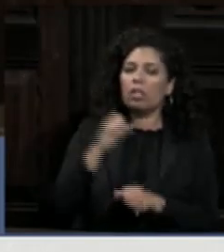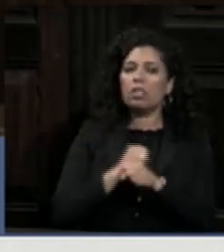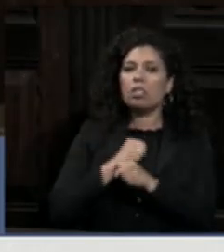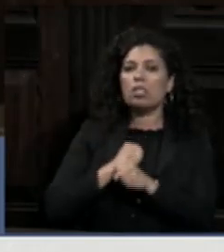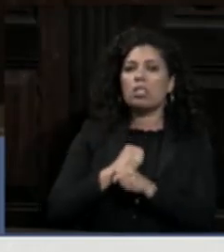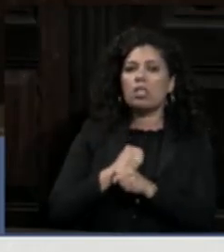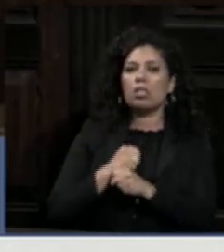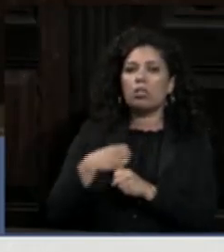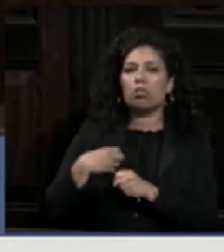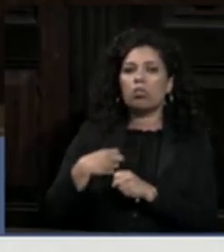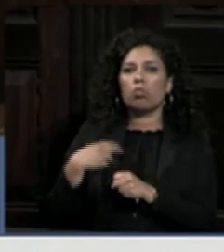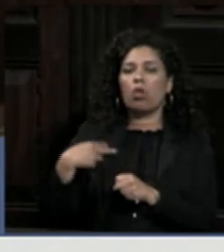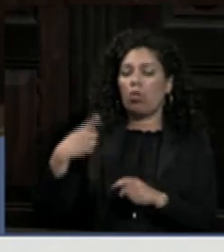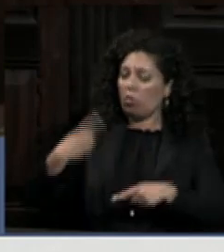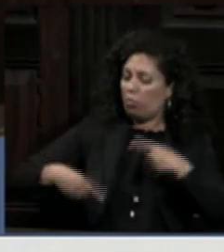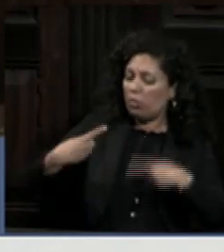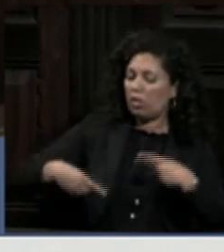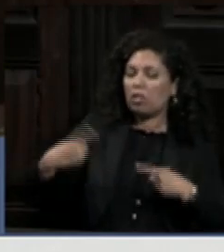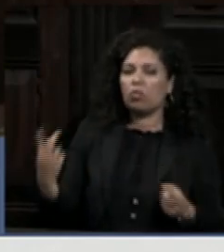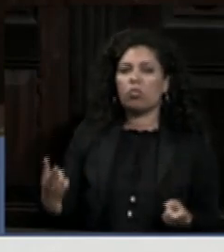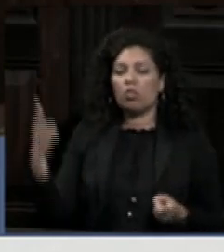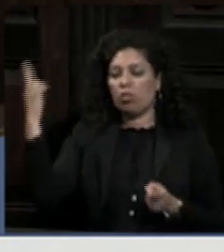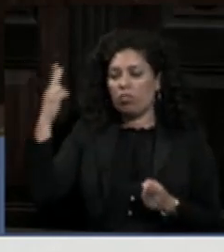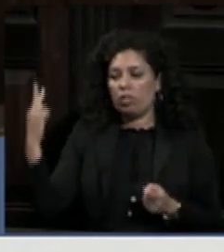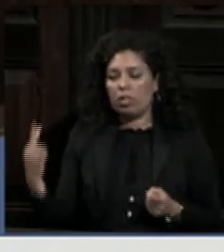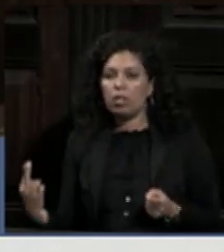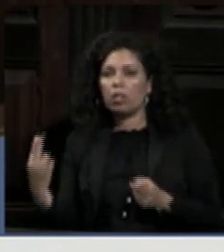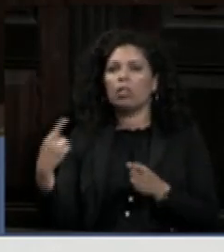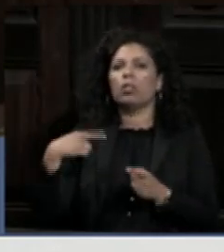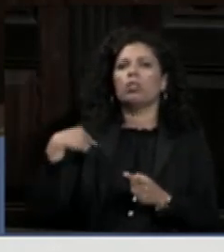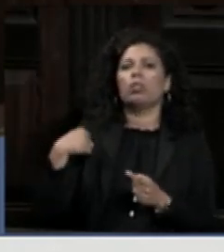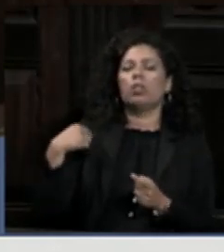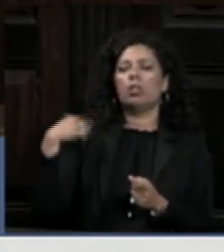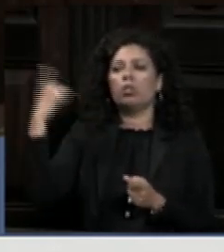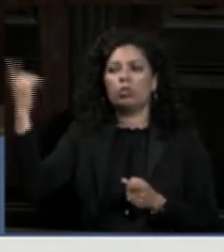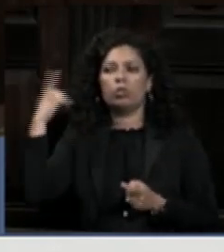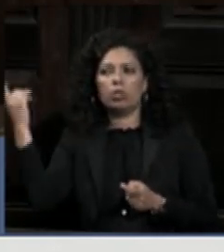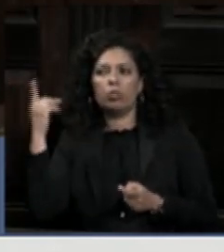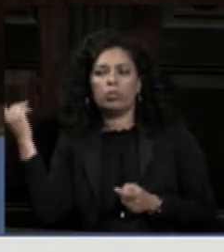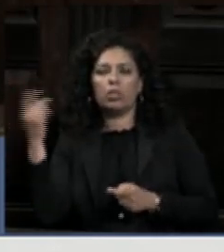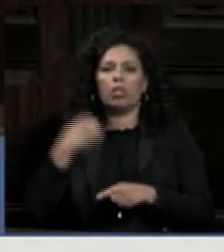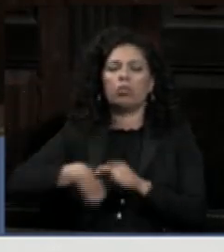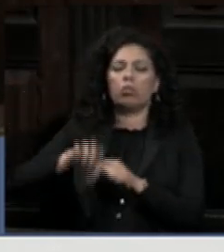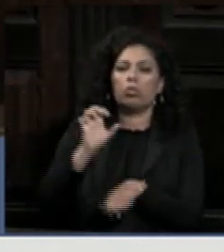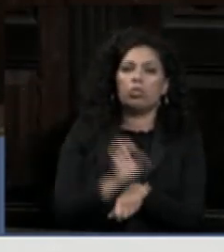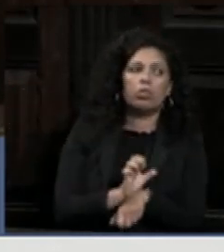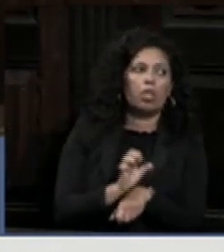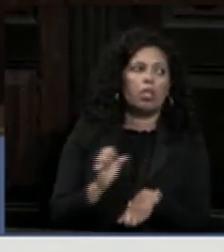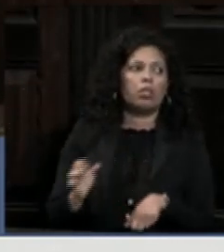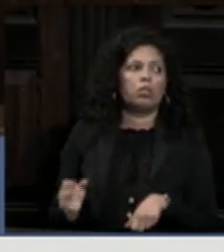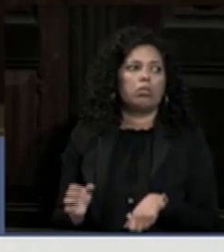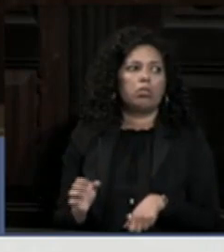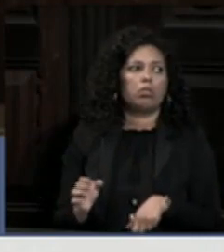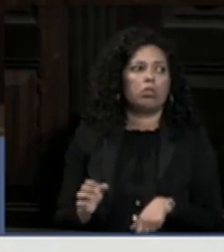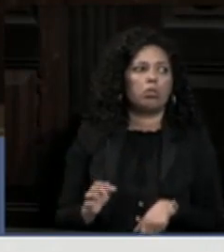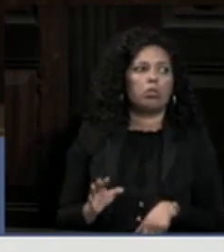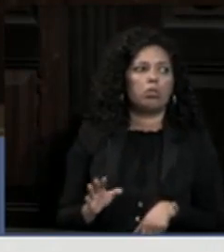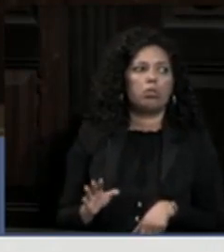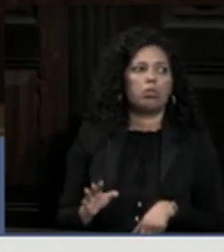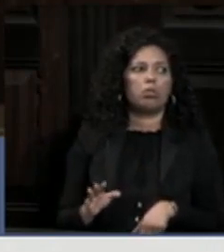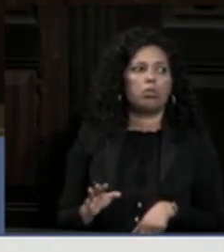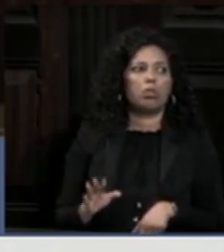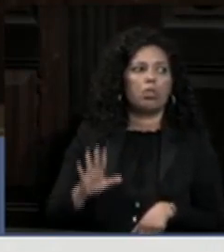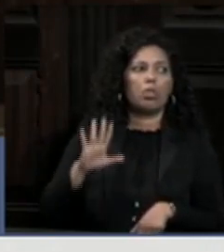vereador durante seis anos foi deputado estadual com mandato e só hoje candidato a deputado federal mas isso absolutamente